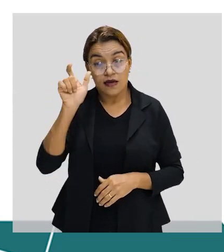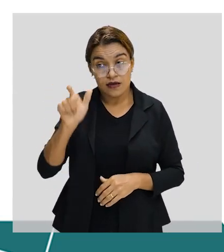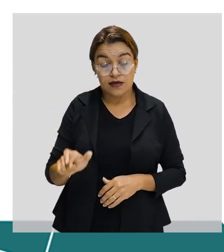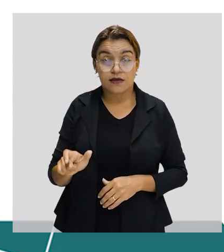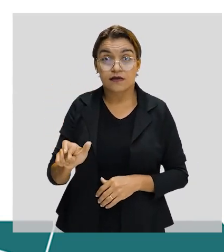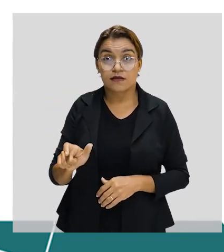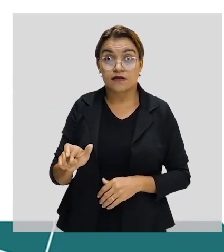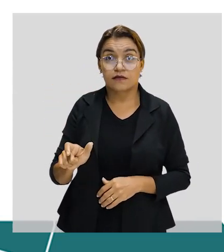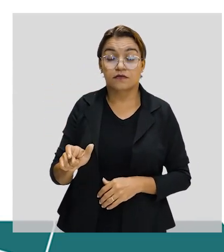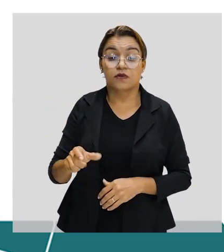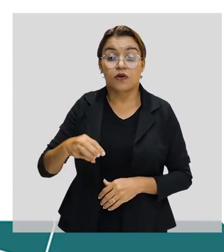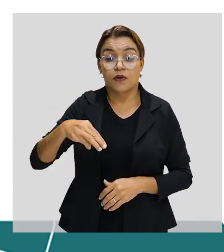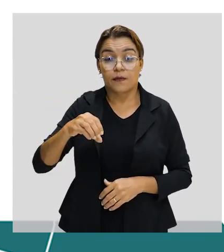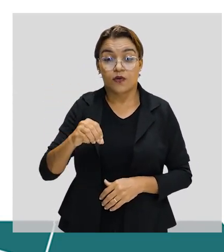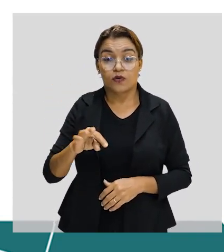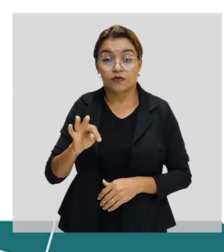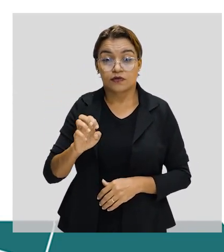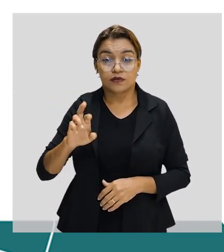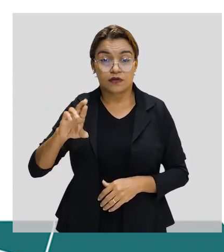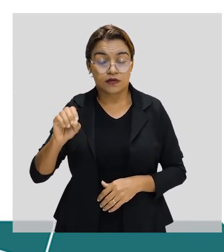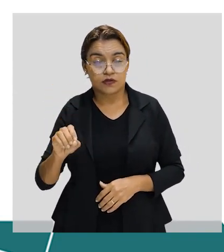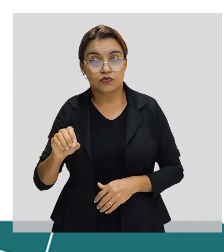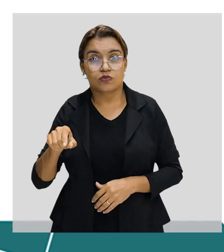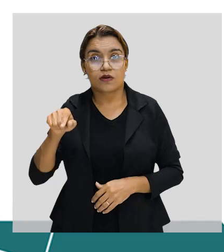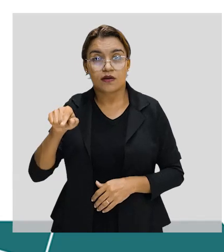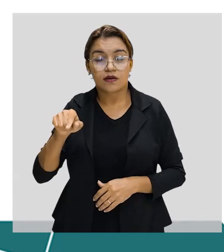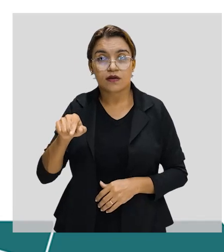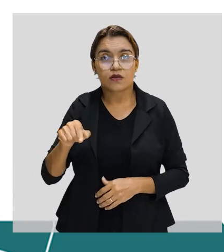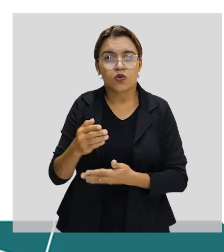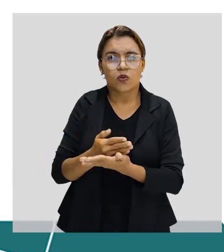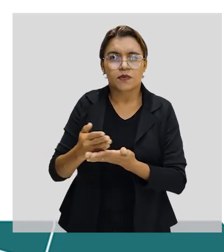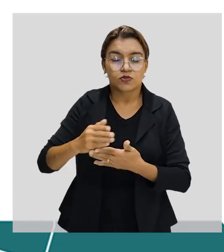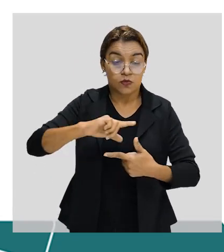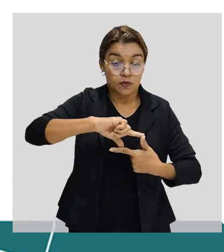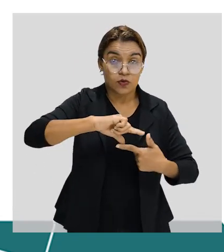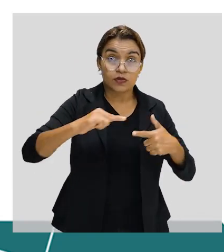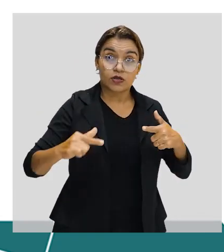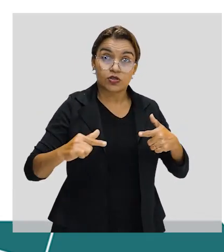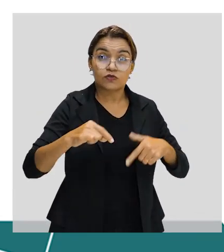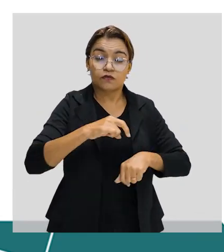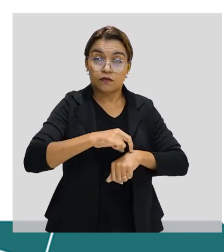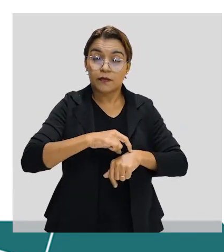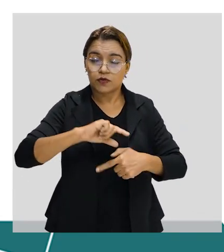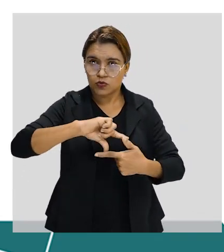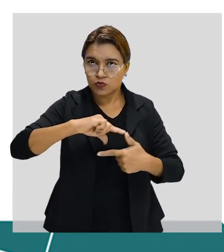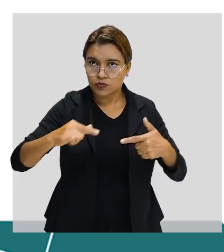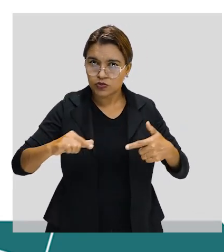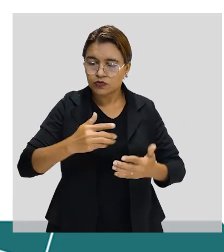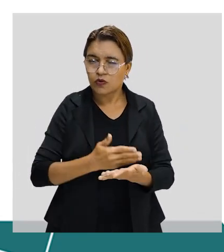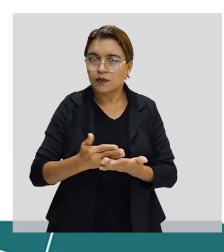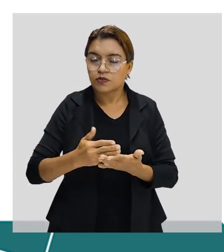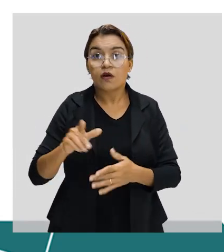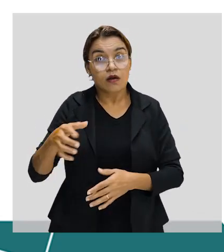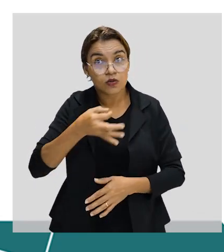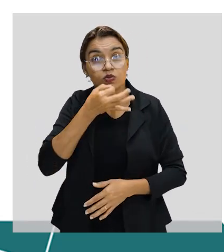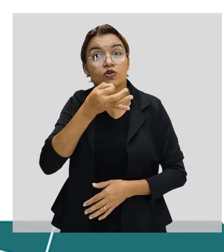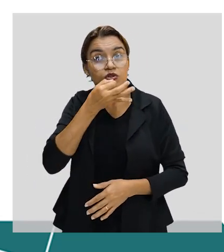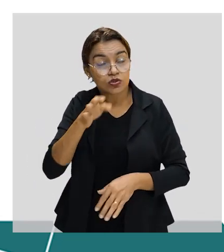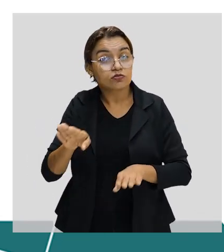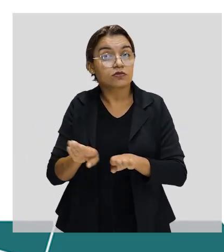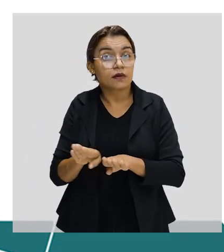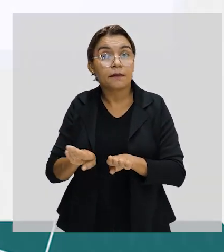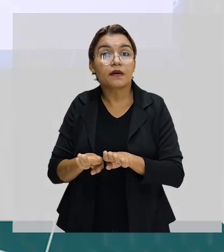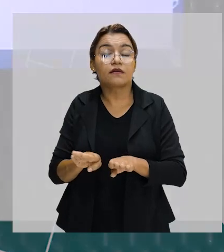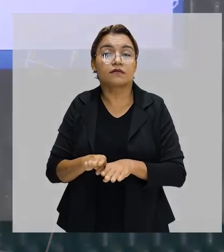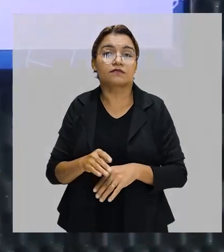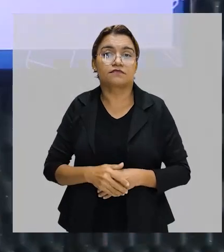Lobato, quando começou o modernismo, ele foi muito crítico também, tá certo?